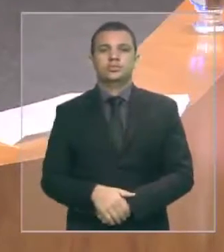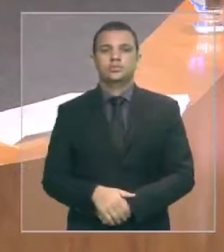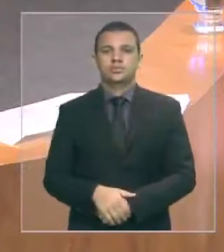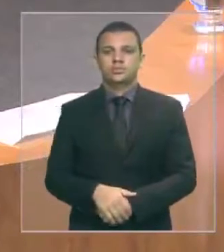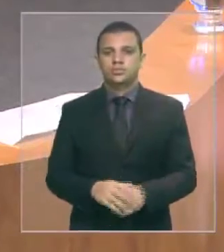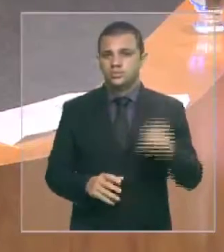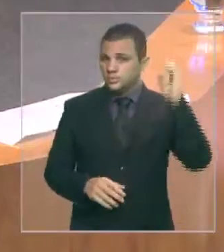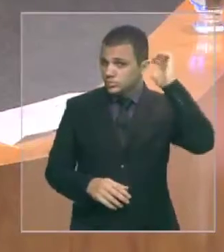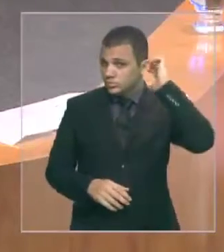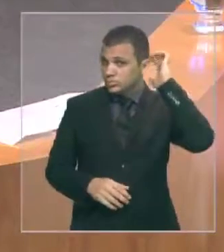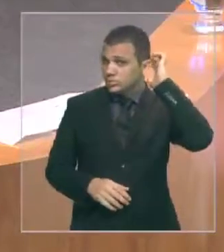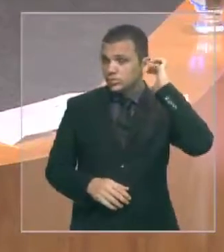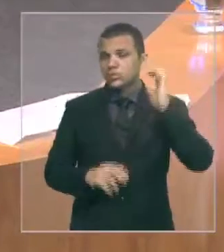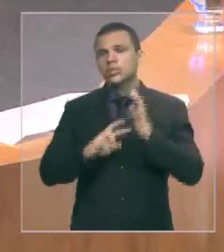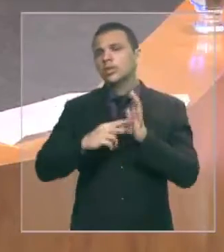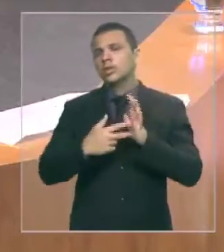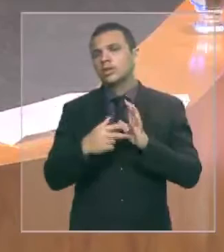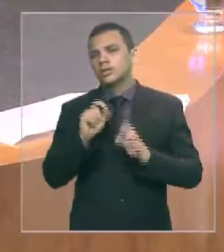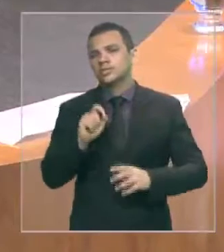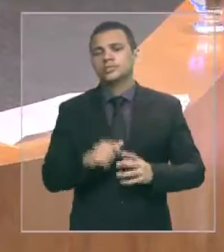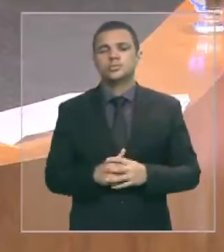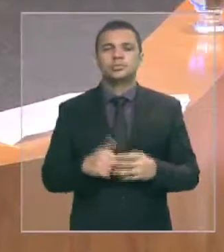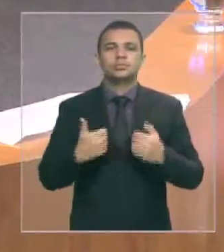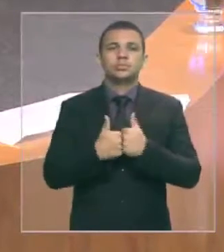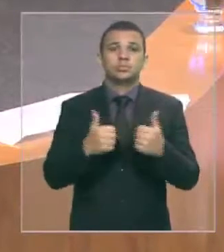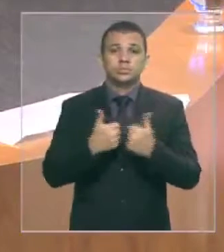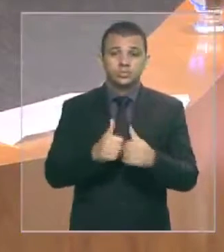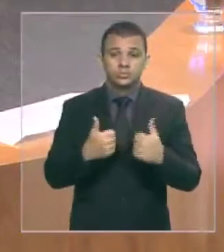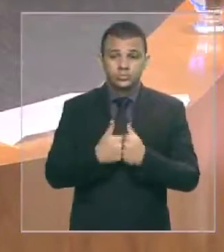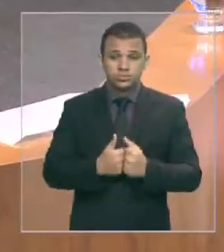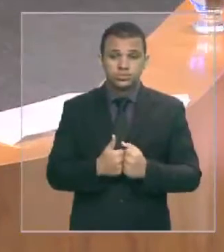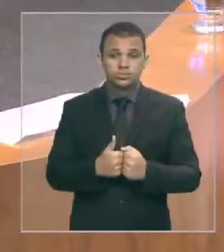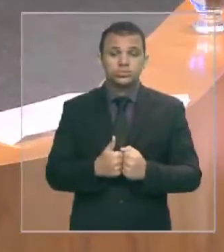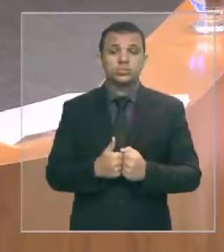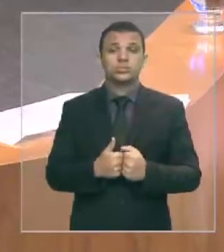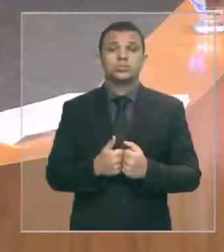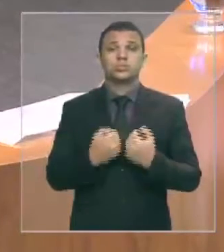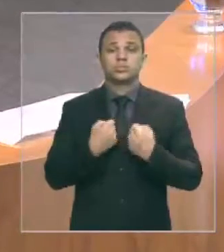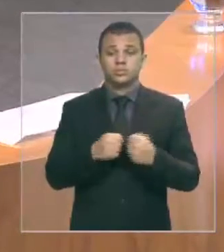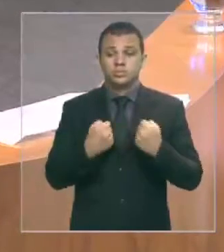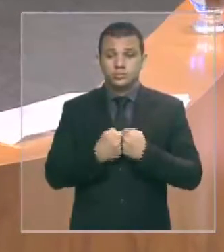Ou seja, os veículos, mesmo com idade